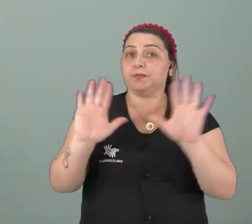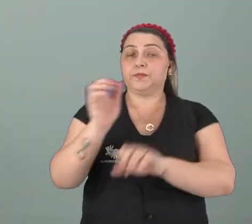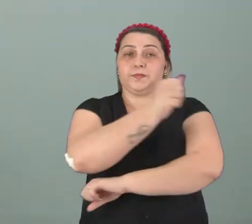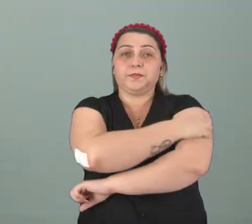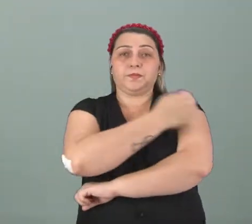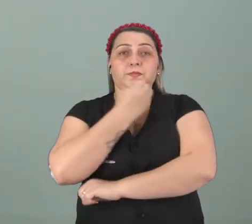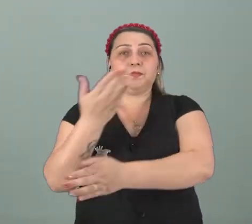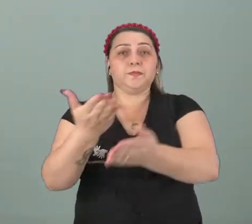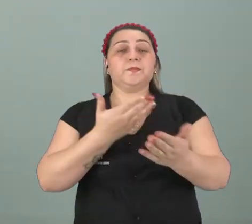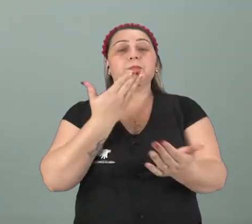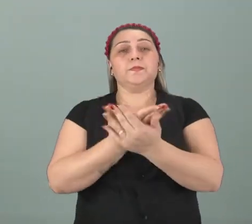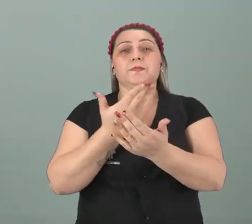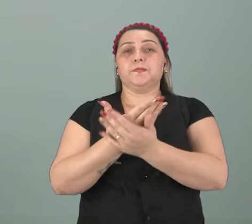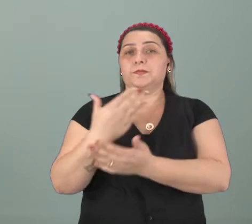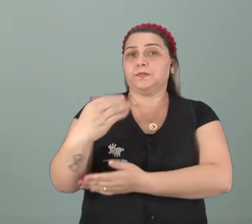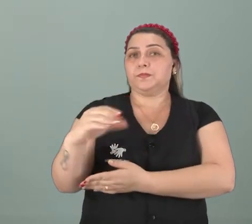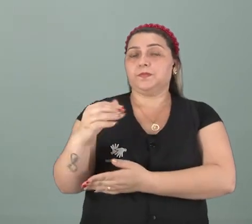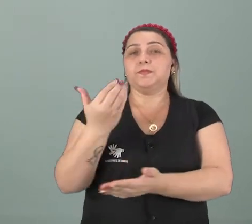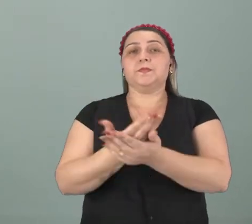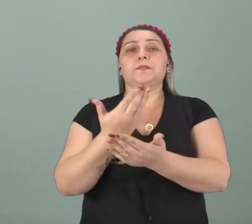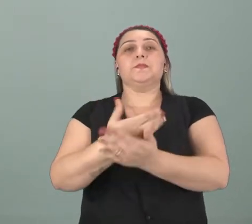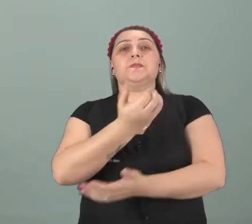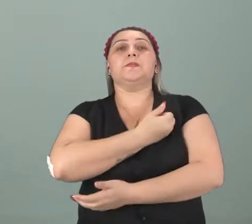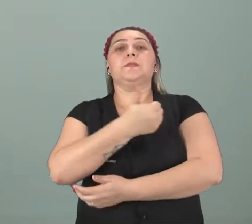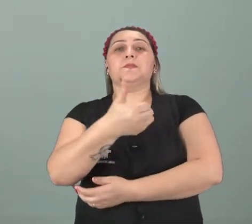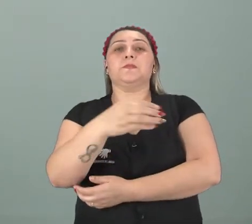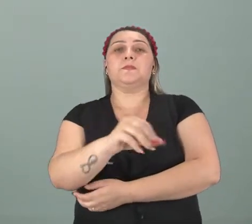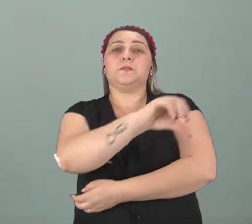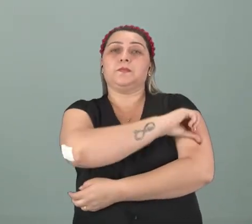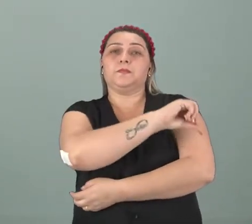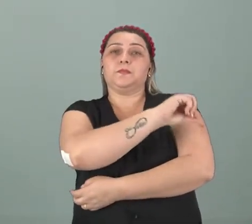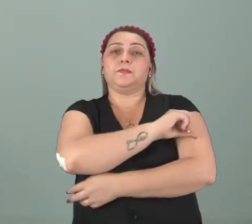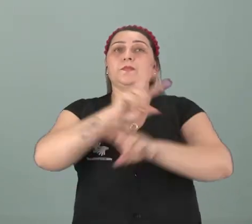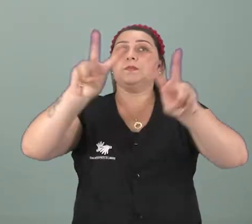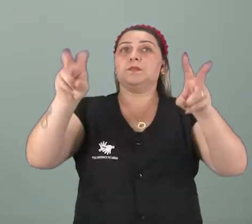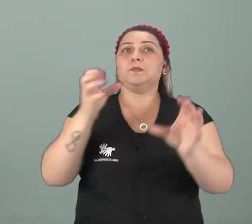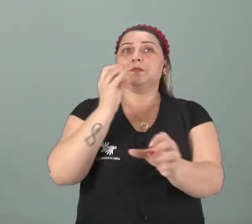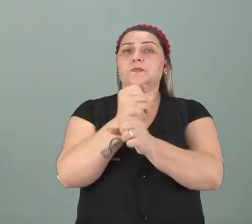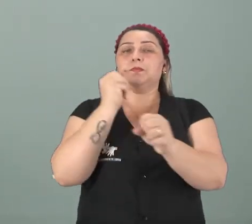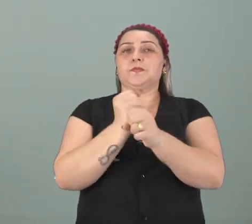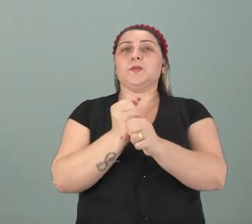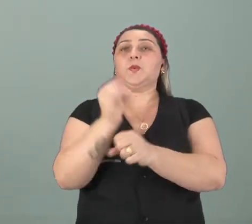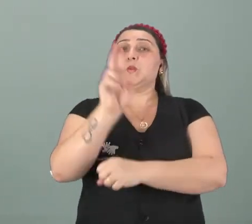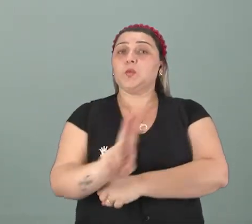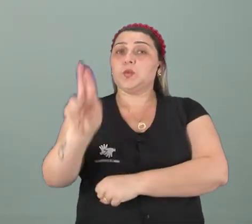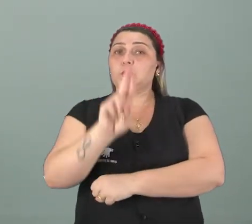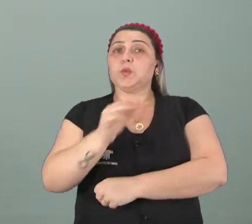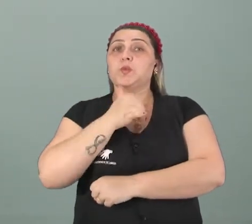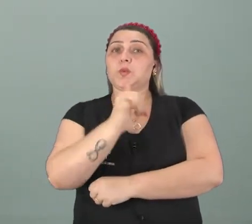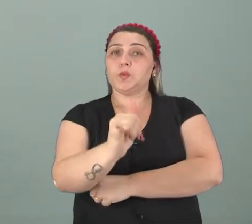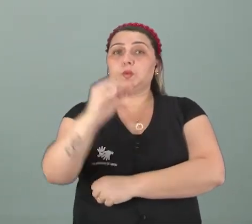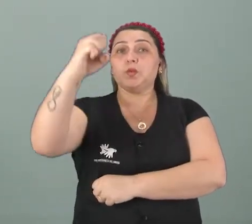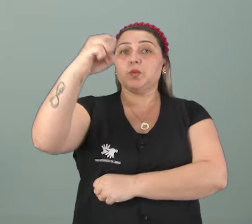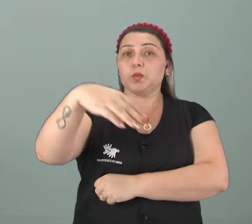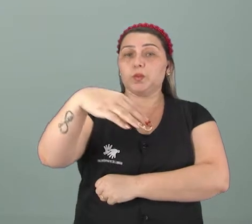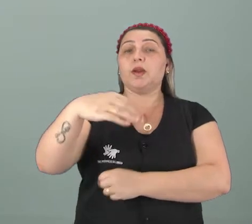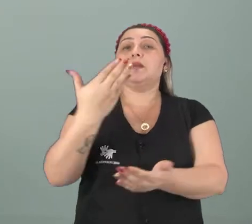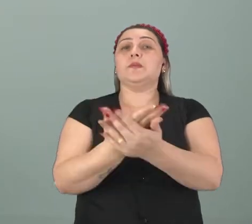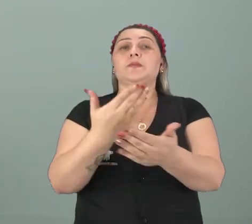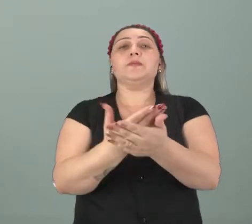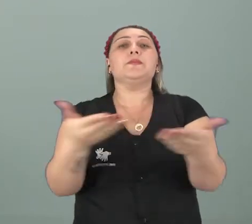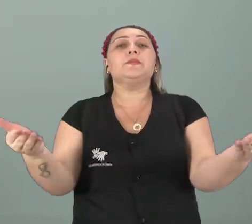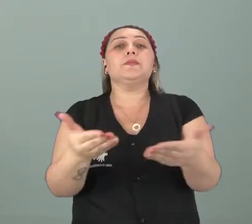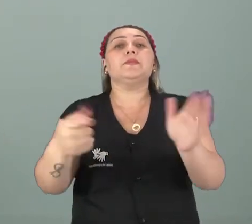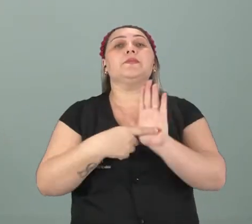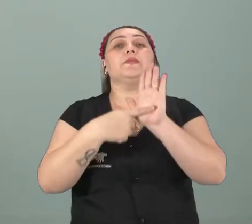Olá, alunos, bem-vindos a mais uma aula de ciências, a aula de número 10 do nono ano, com o tema Calculando o consumo de energia elétrica. A aula de